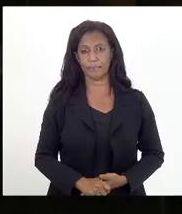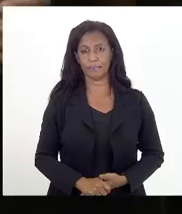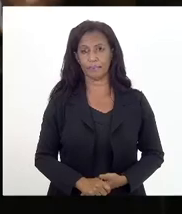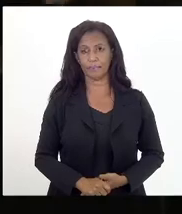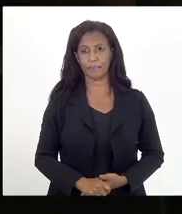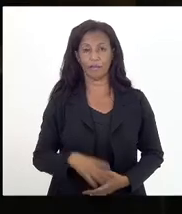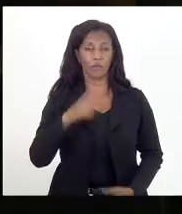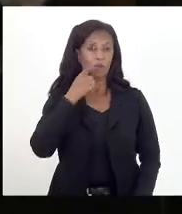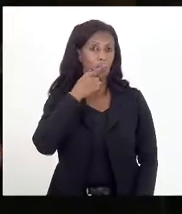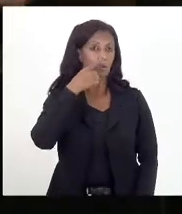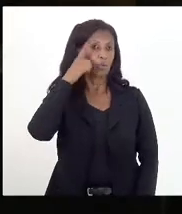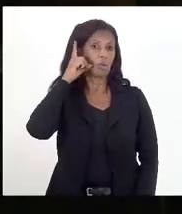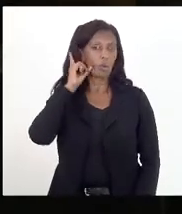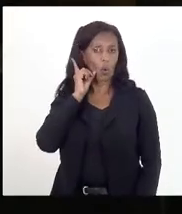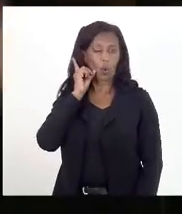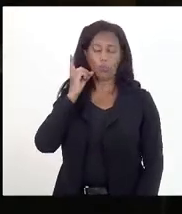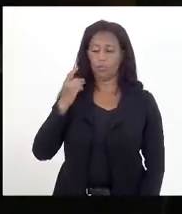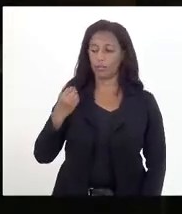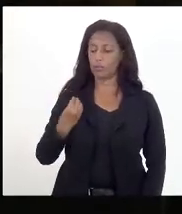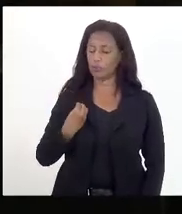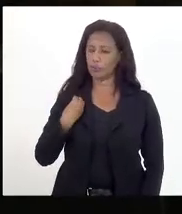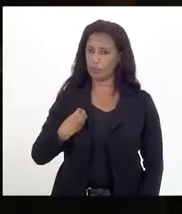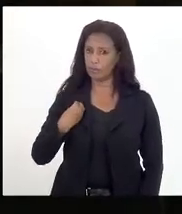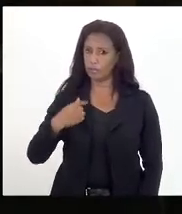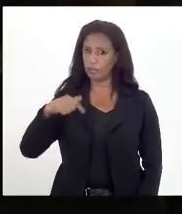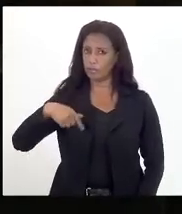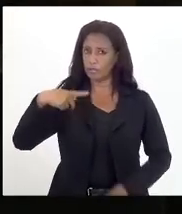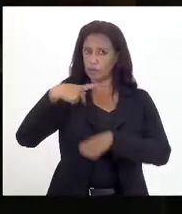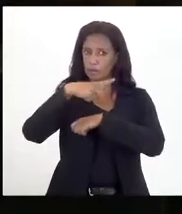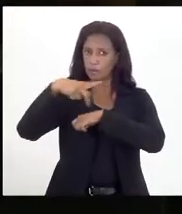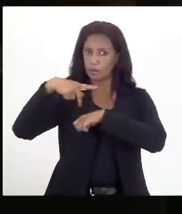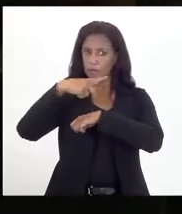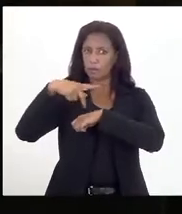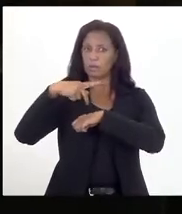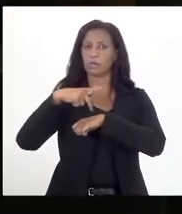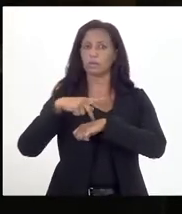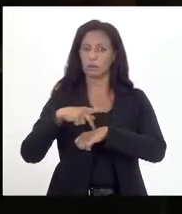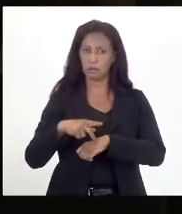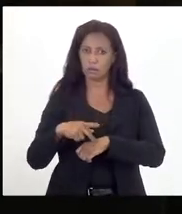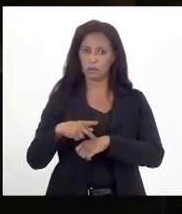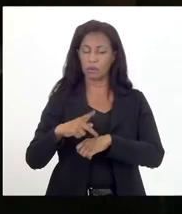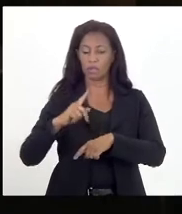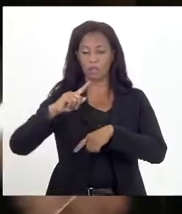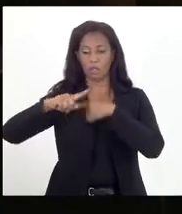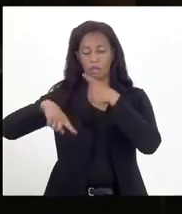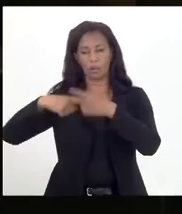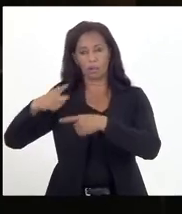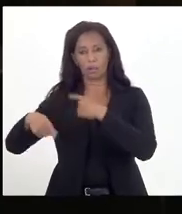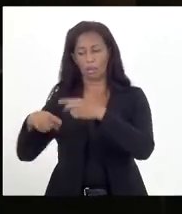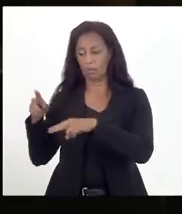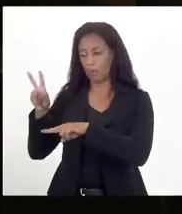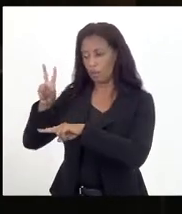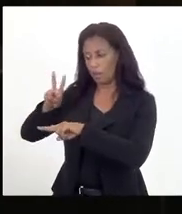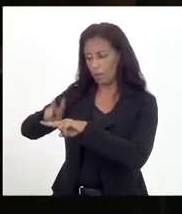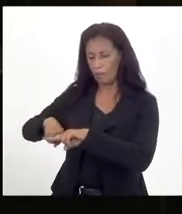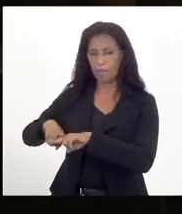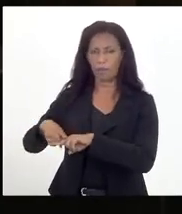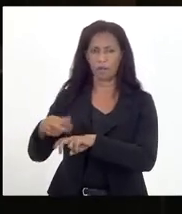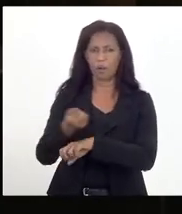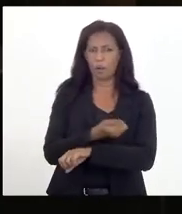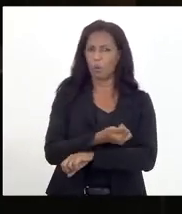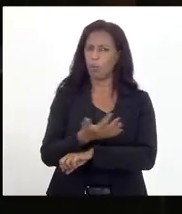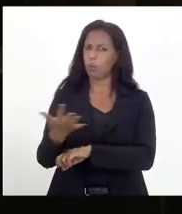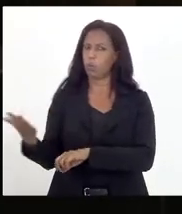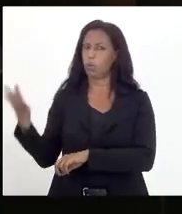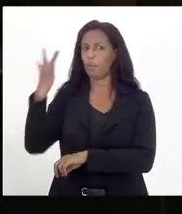E ontem nós vivemos nesse país e depois da prisão de tantas pessoas